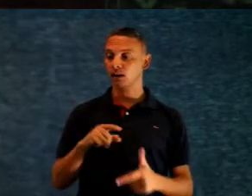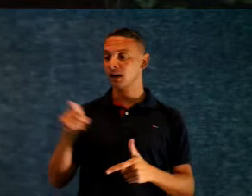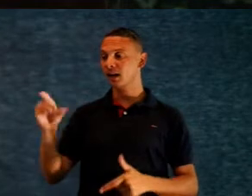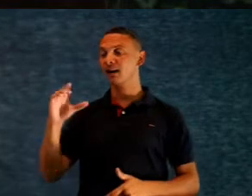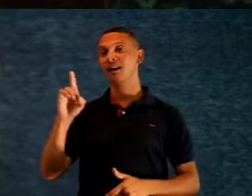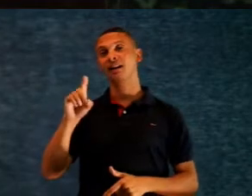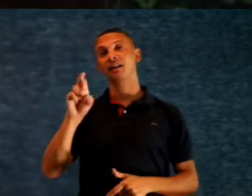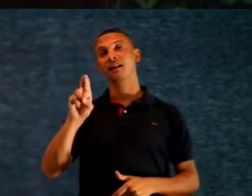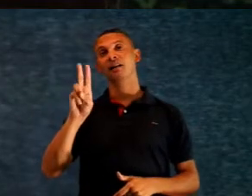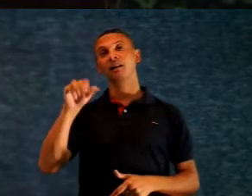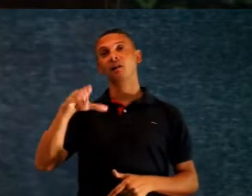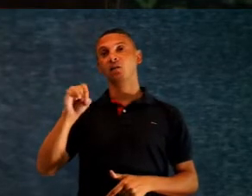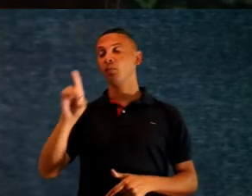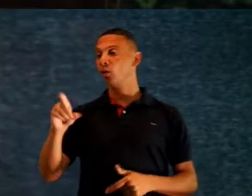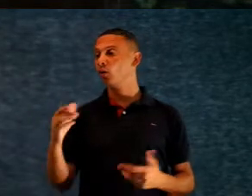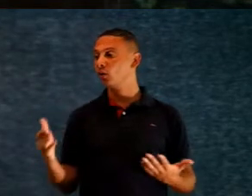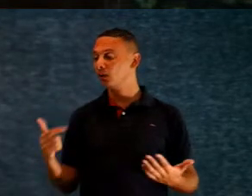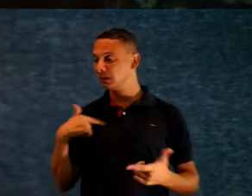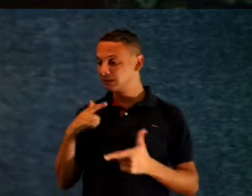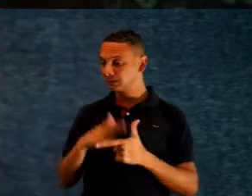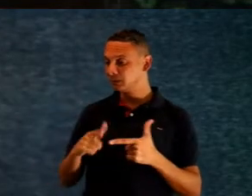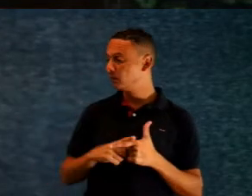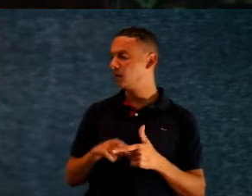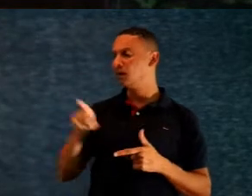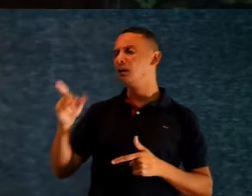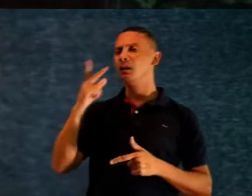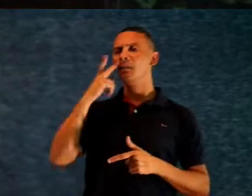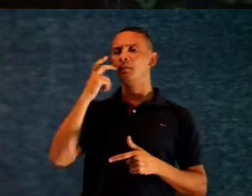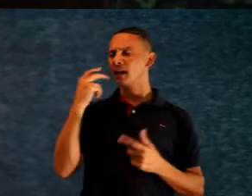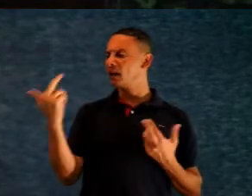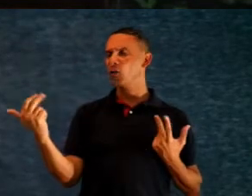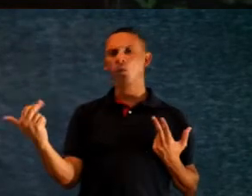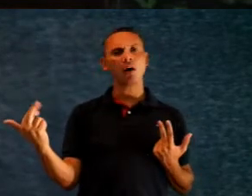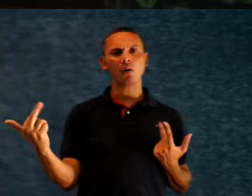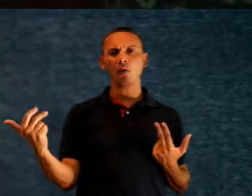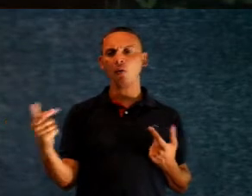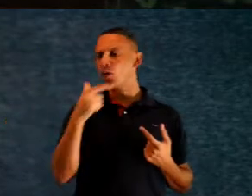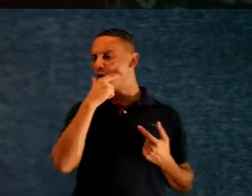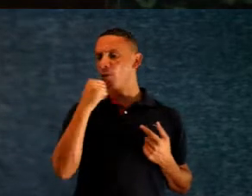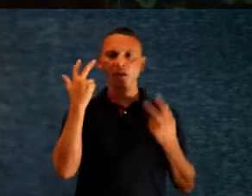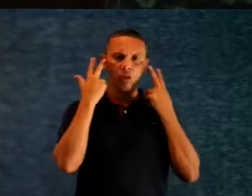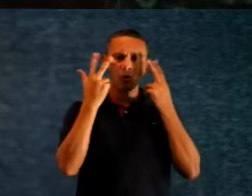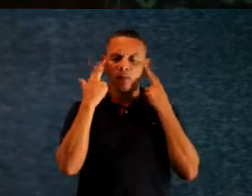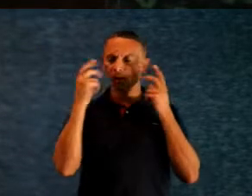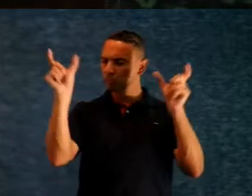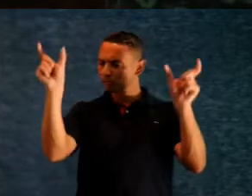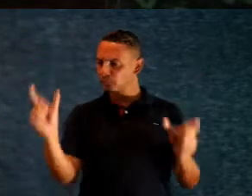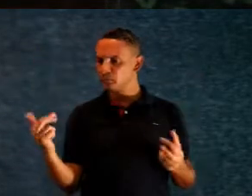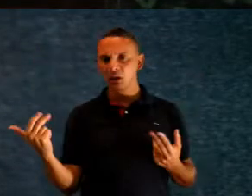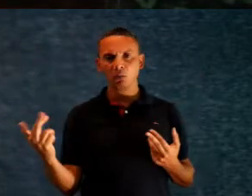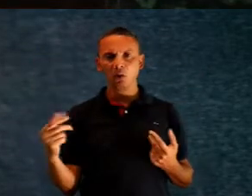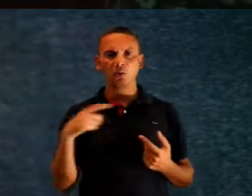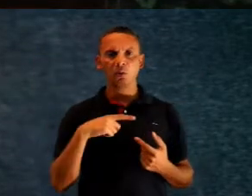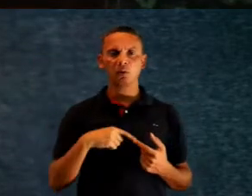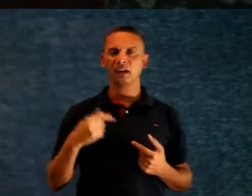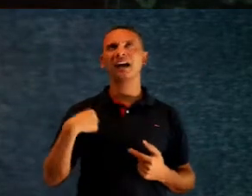Drummond. Ela diz, meu pai era um homem como outro qualquer. Nunca eu senti o peso